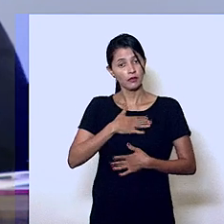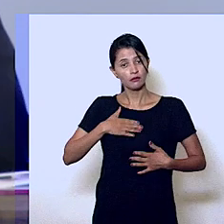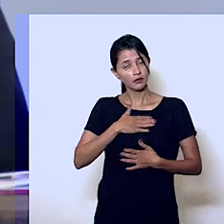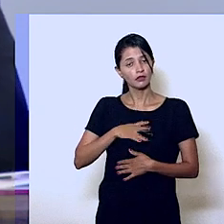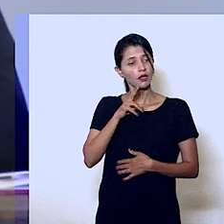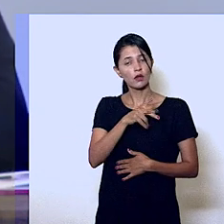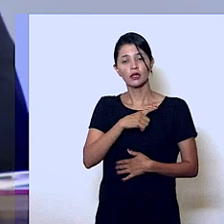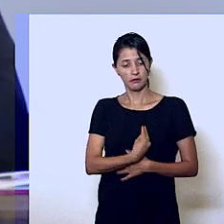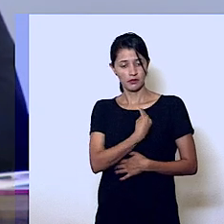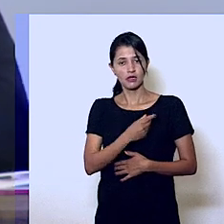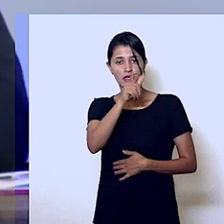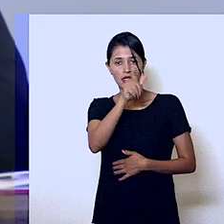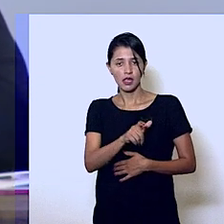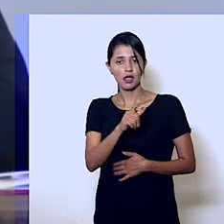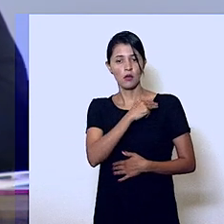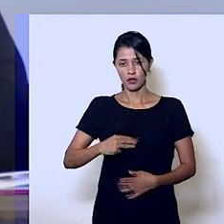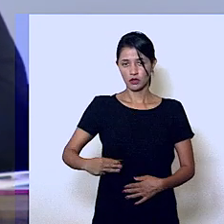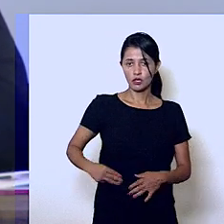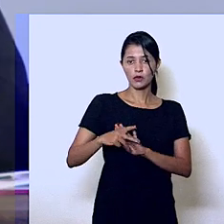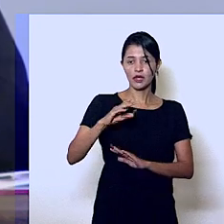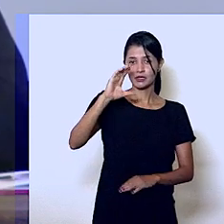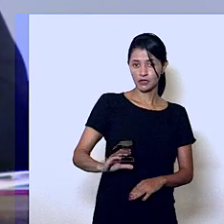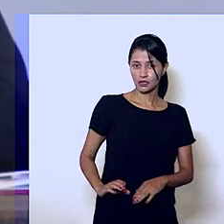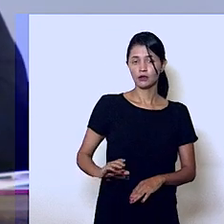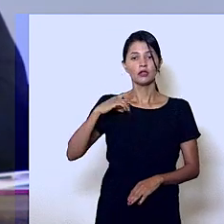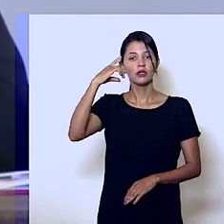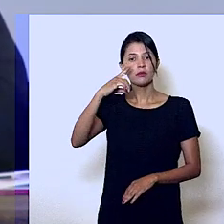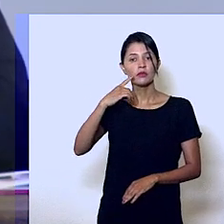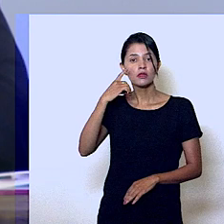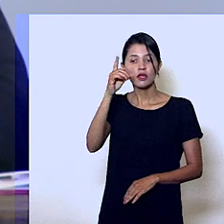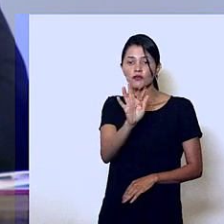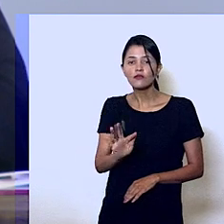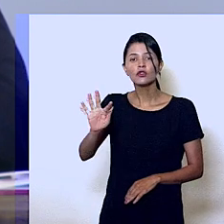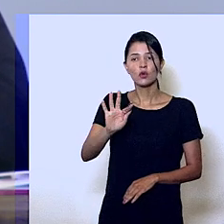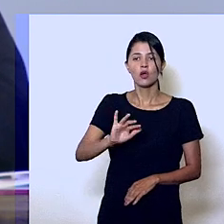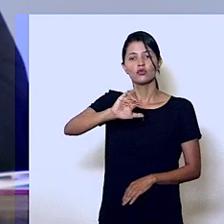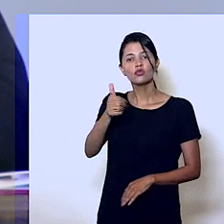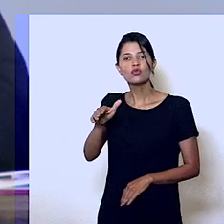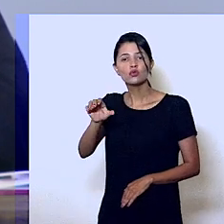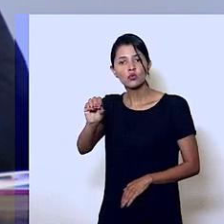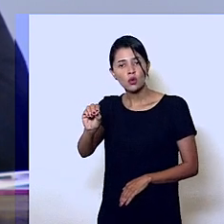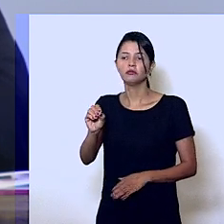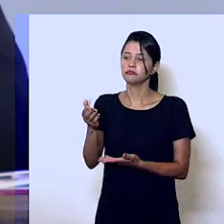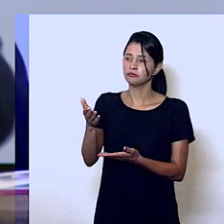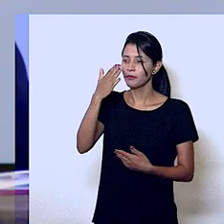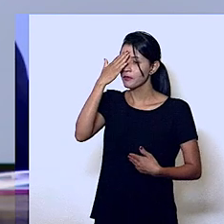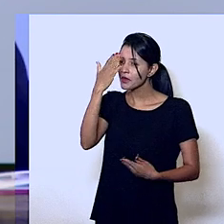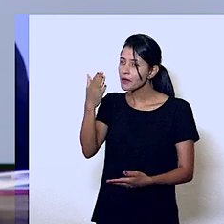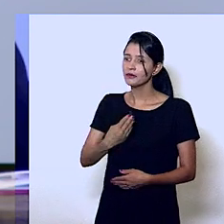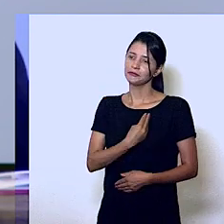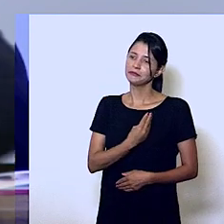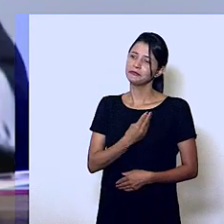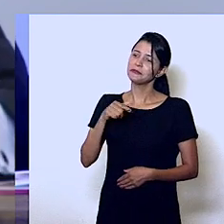da Cidadania, deputado federal João Roma. Muito obrigado, ministro, por essa prestígio que o senhor otorga à Casa de Rio Branco e